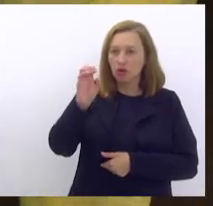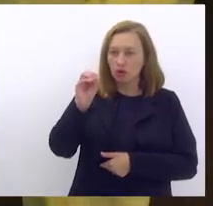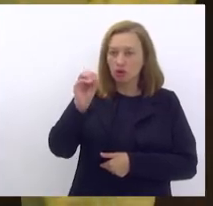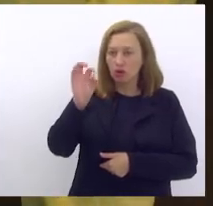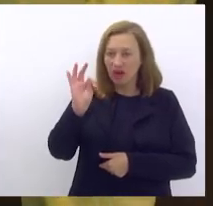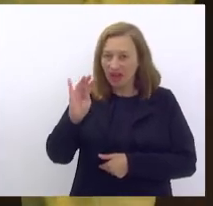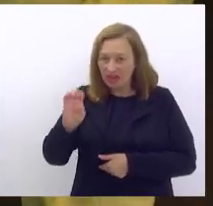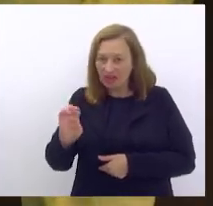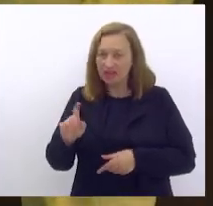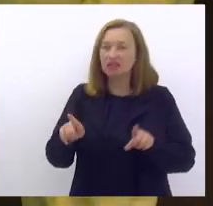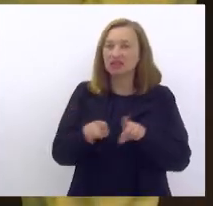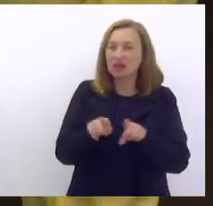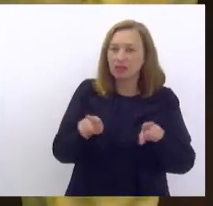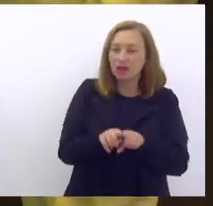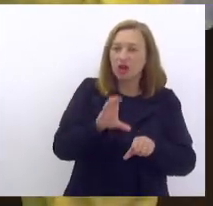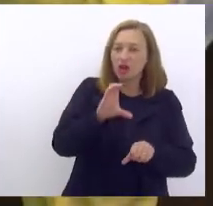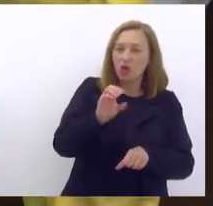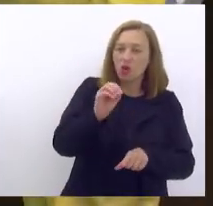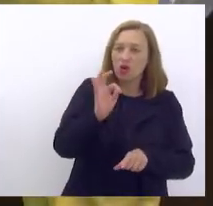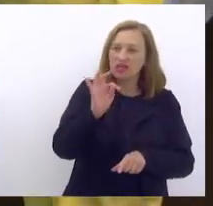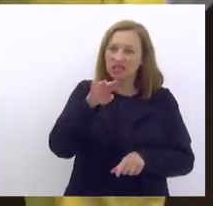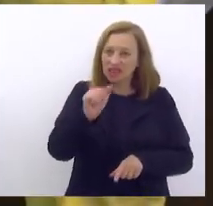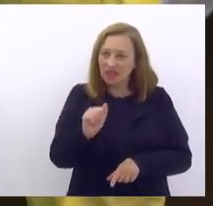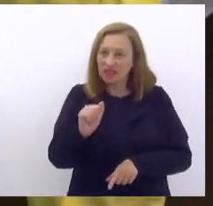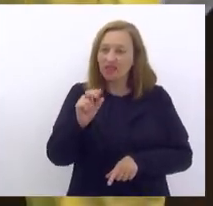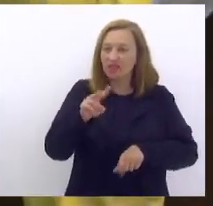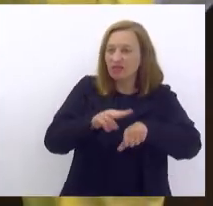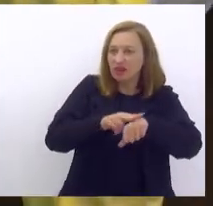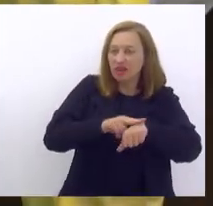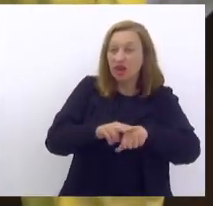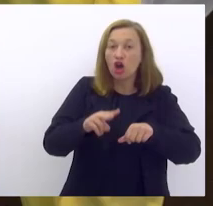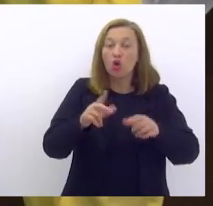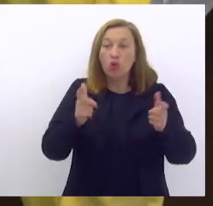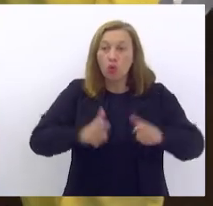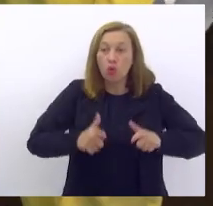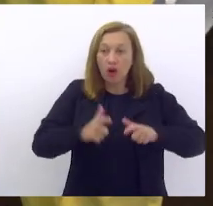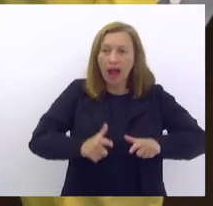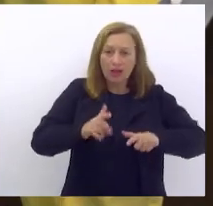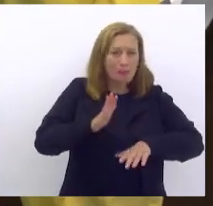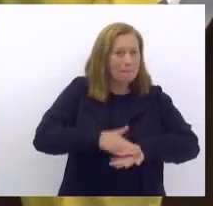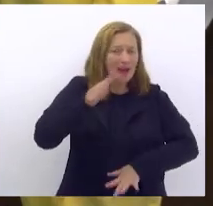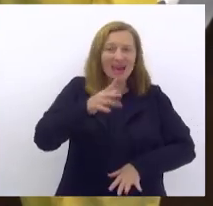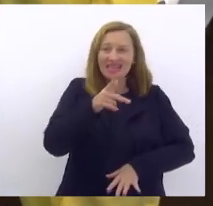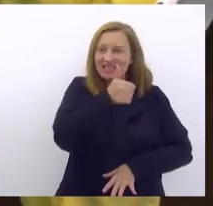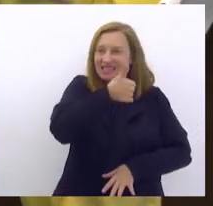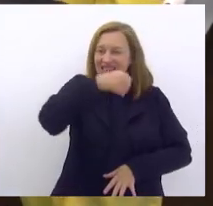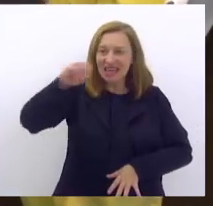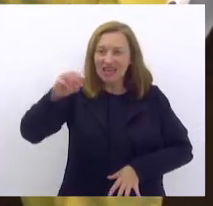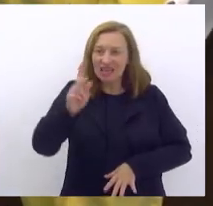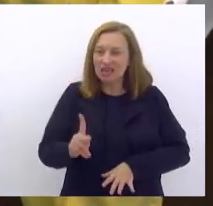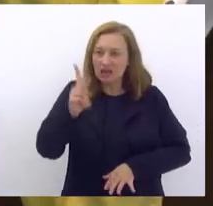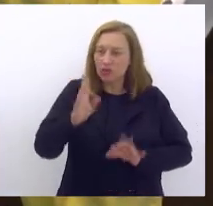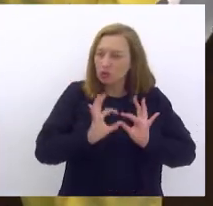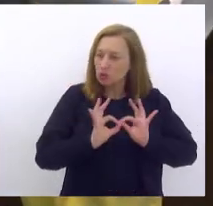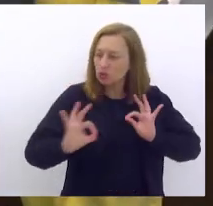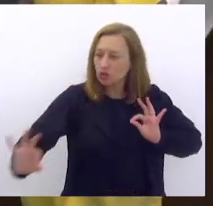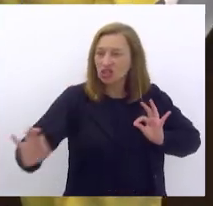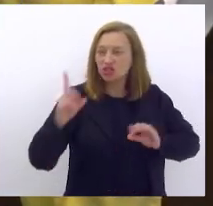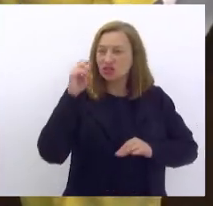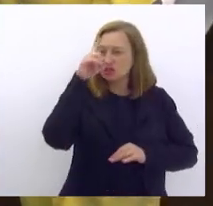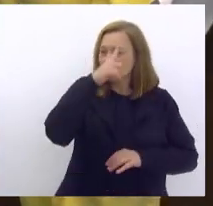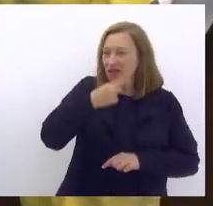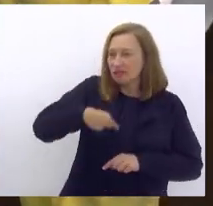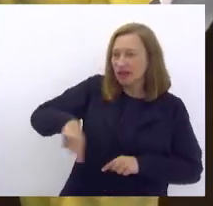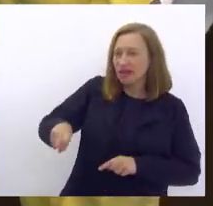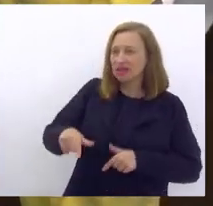na região serrana, lugares com mais de 100 quilômetros, que estão tendo dificuldade para vir trabalhar aqui